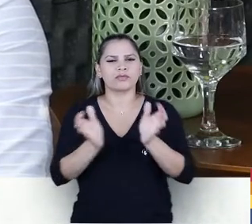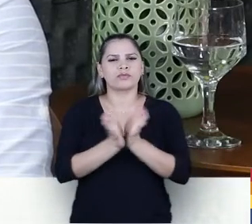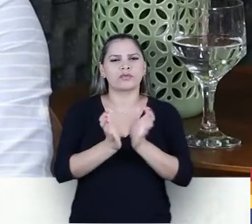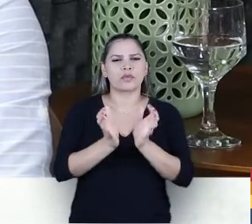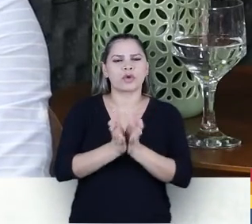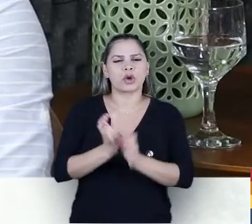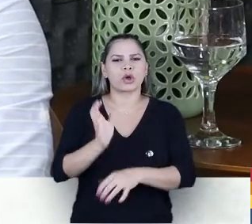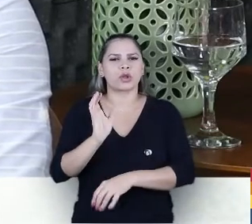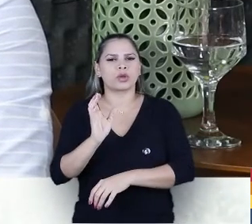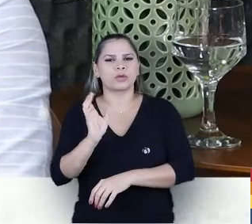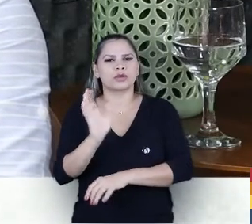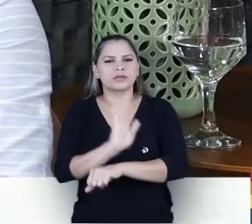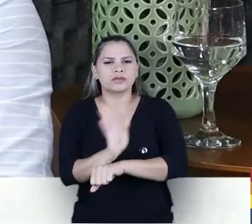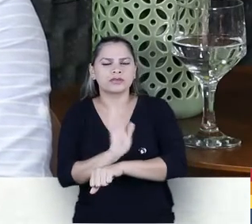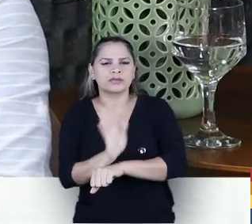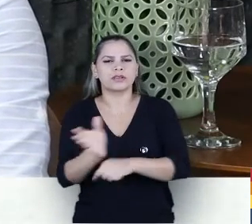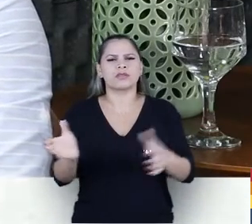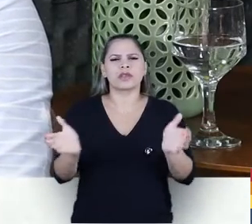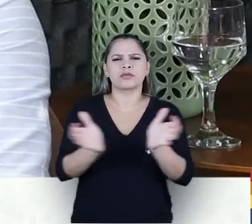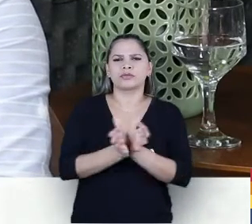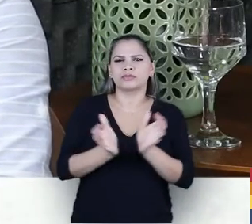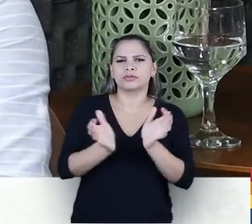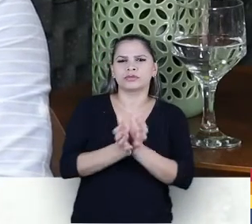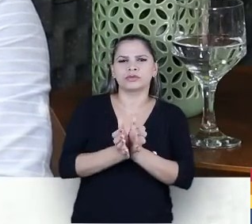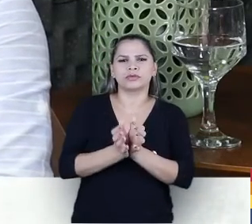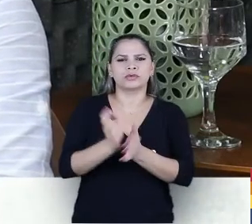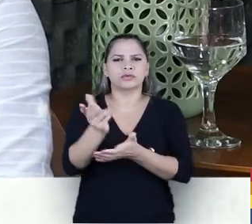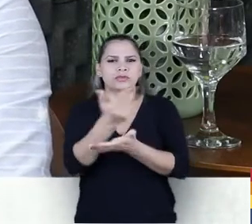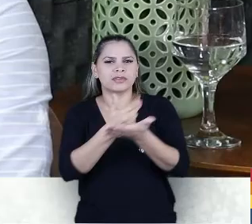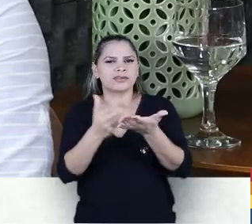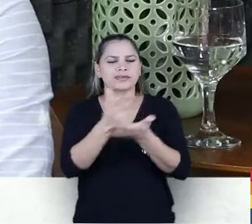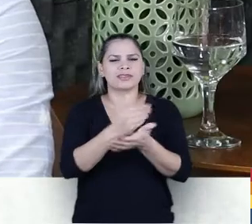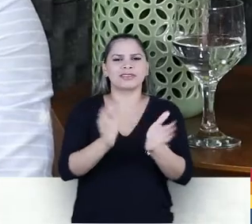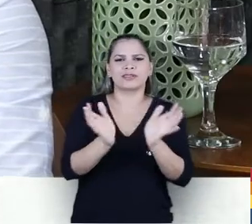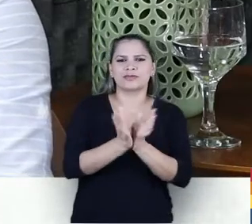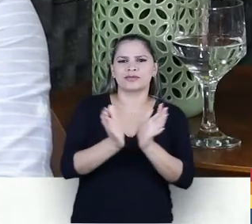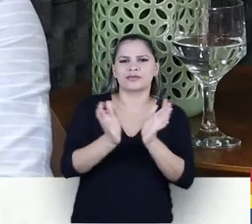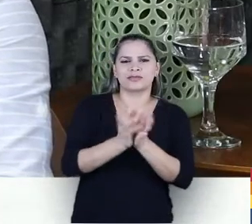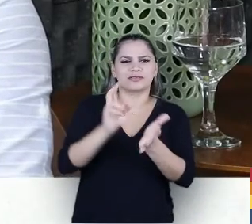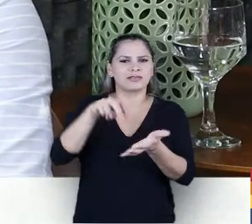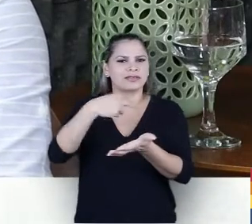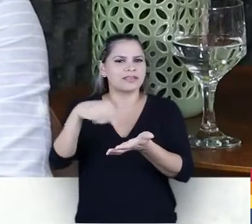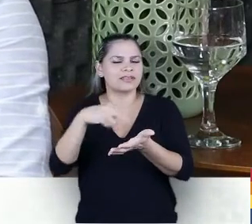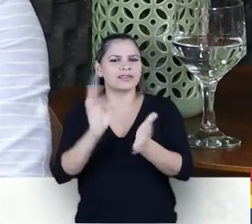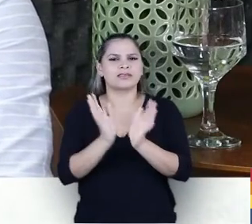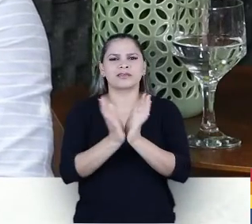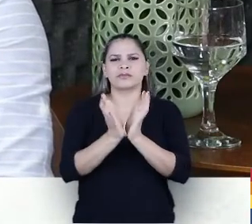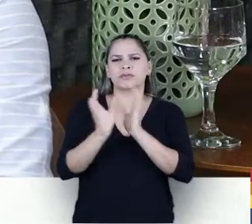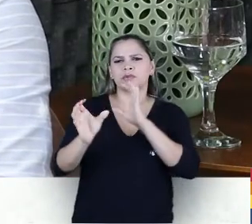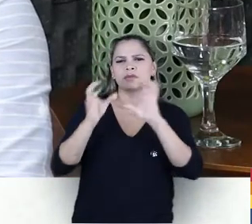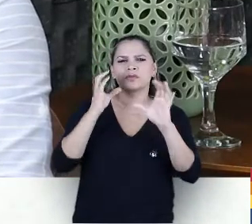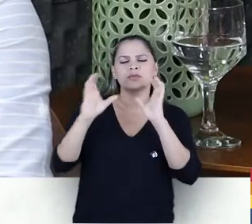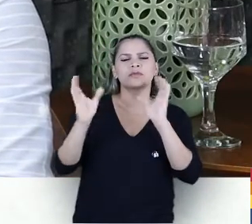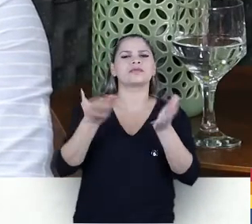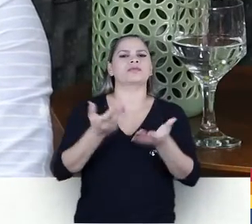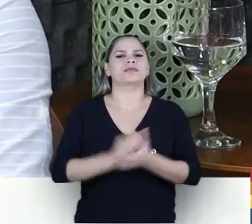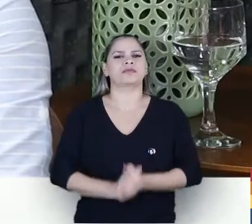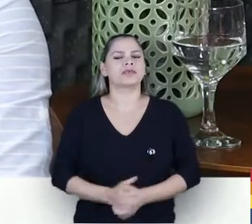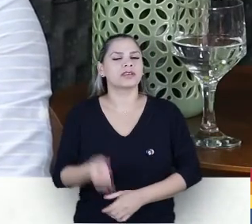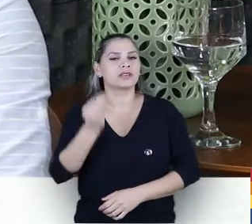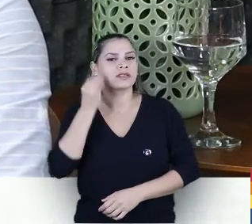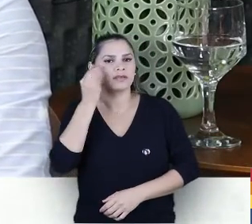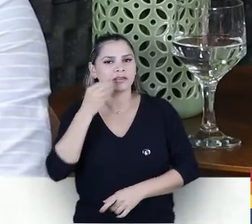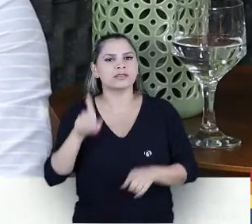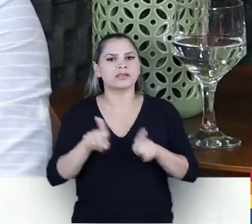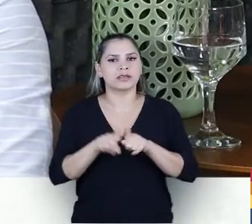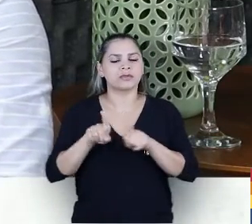são disciplinas eletivas desenvolvidas que trazem os conteúdos da arte de forma